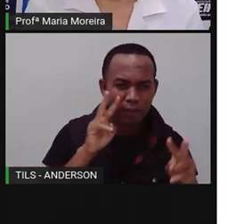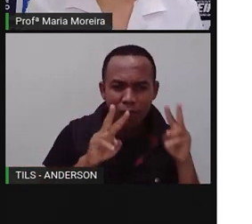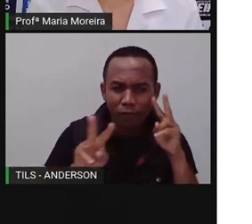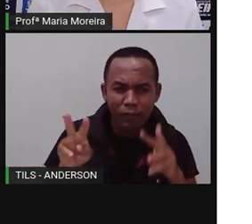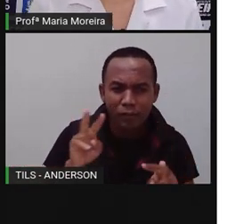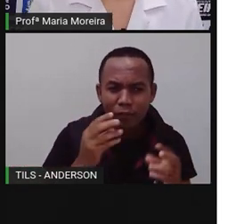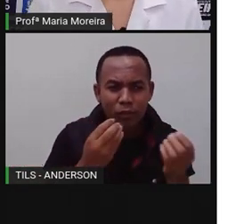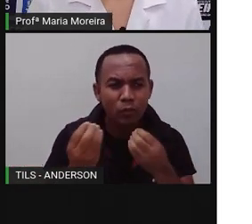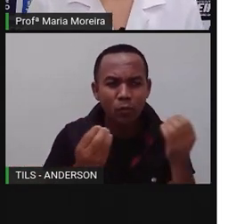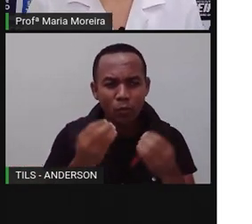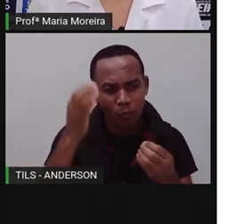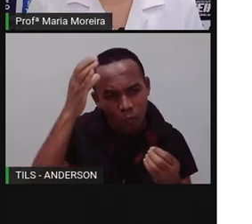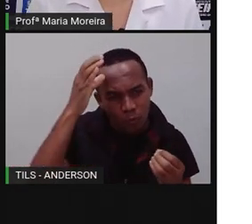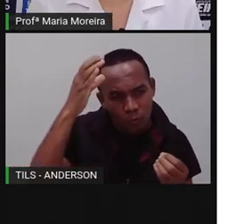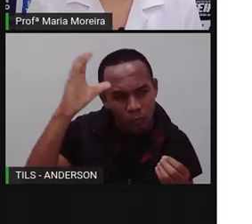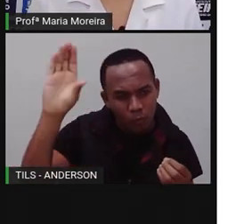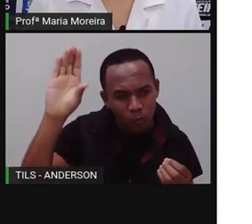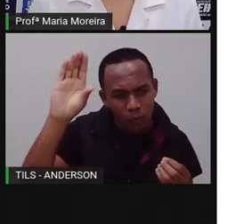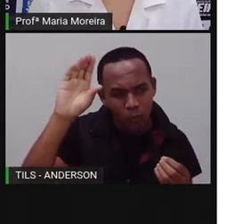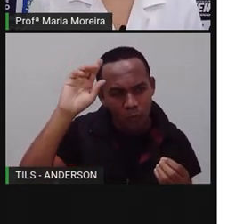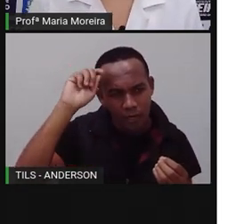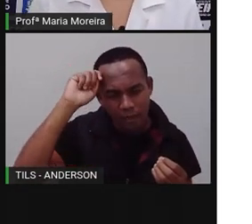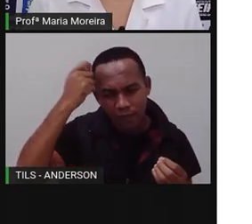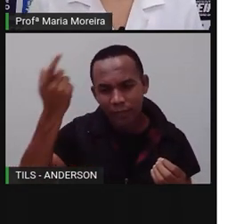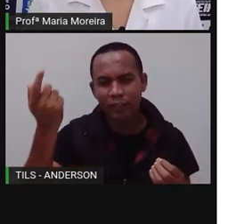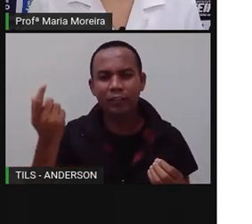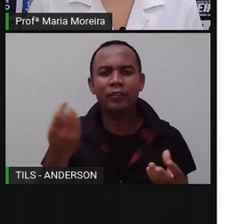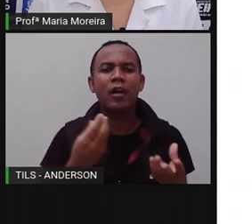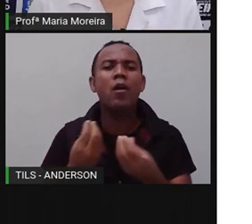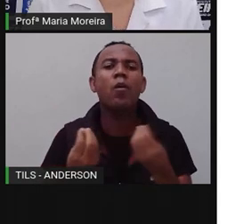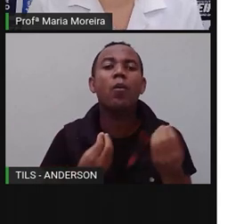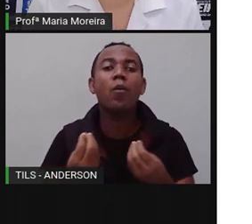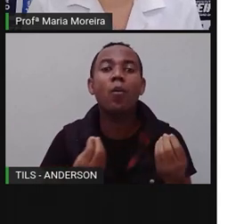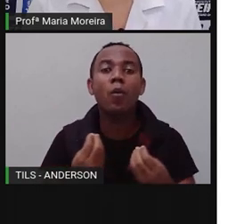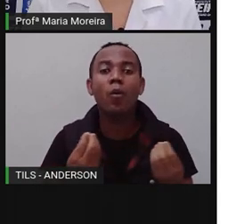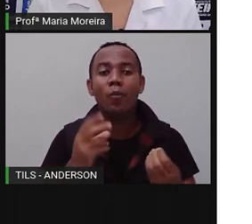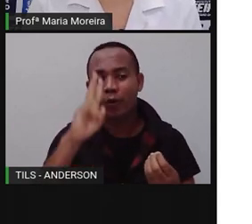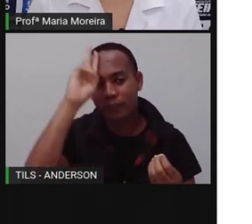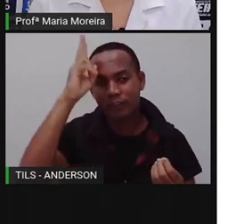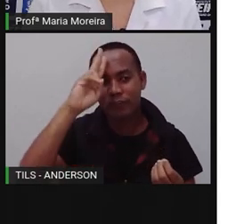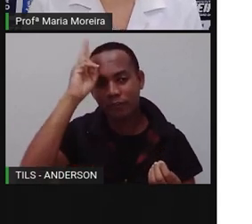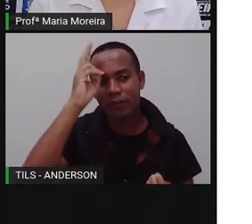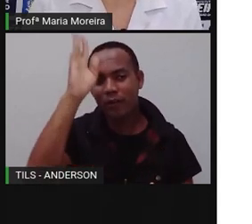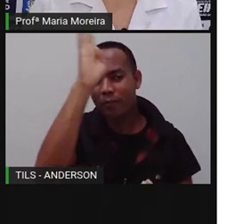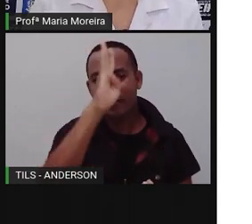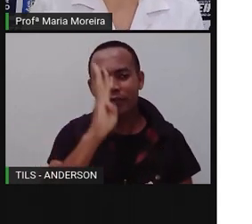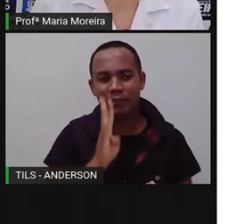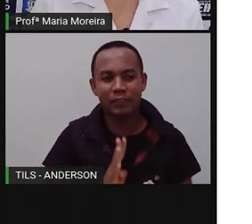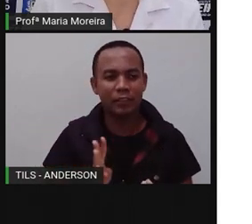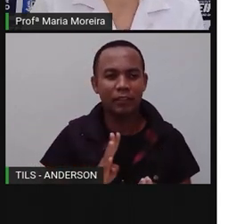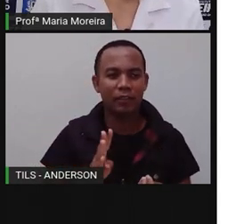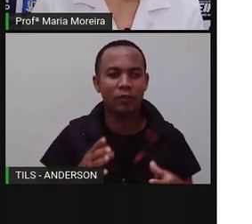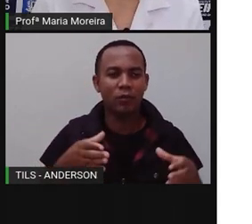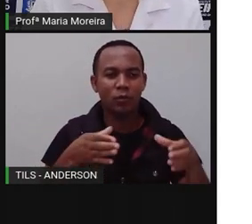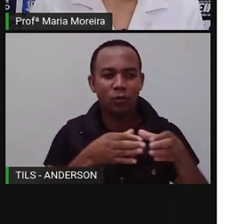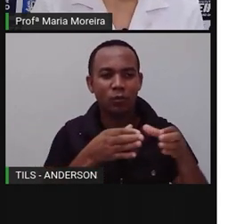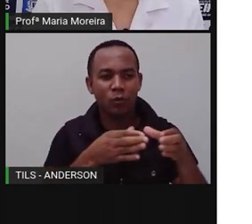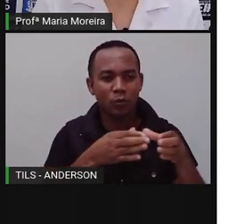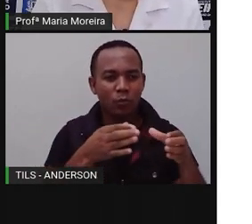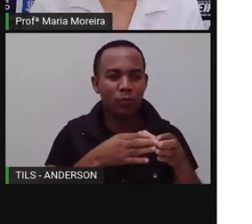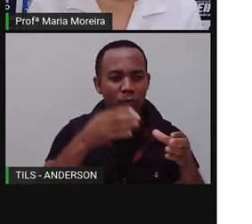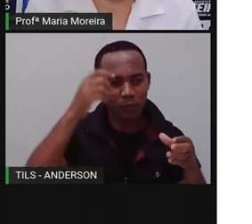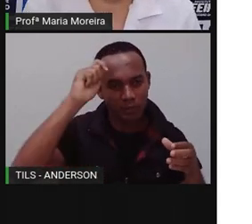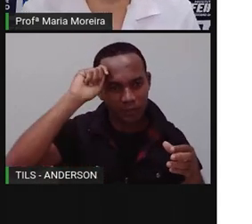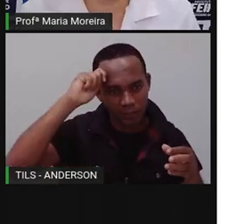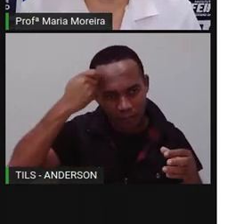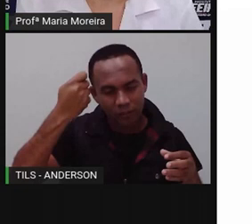africana. Bom, a história brasileira possui grande influência da cultura africana e da indígena, que inclusive a gente